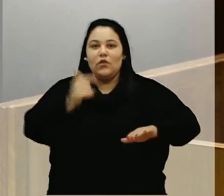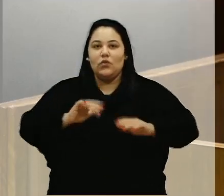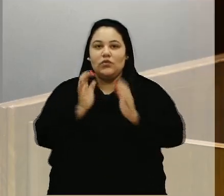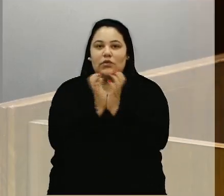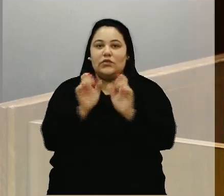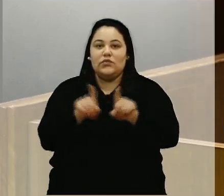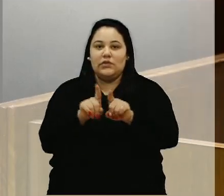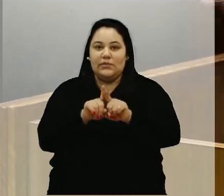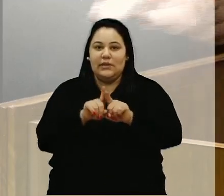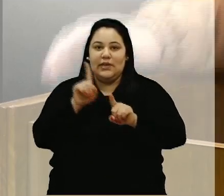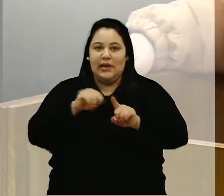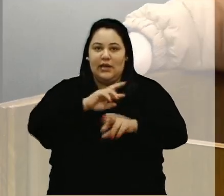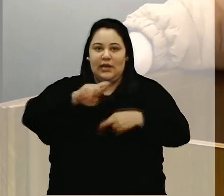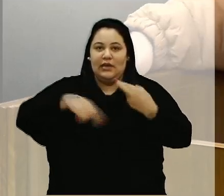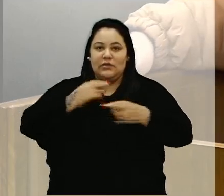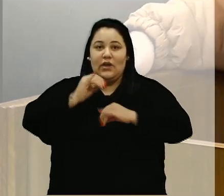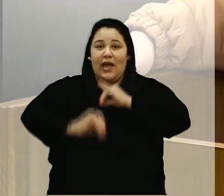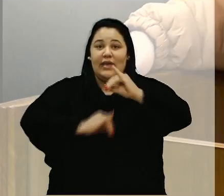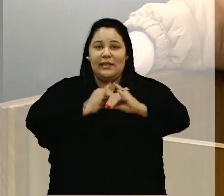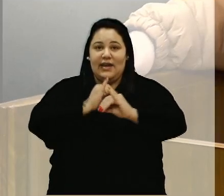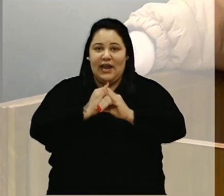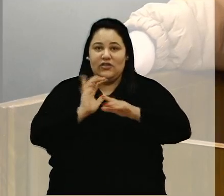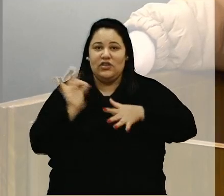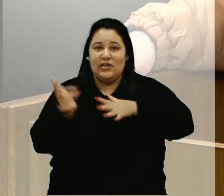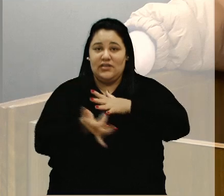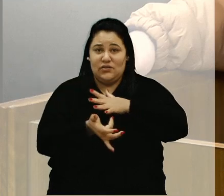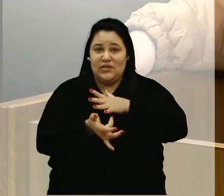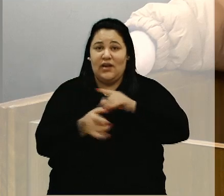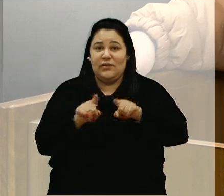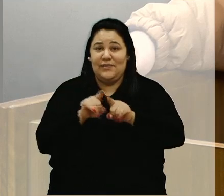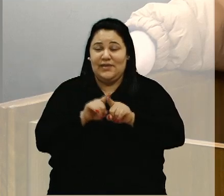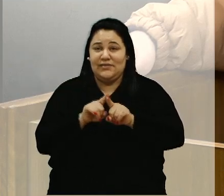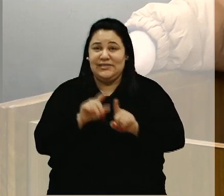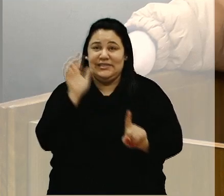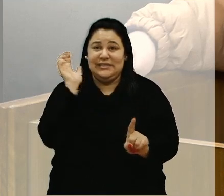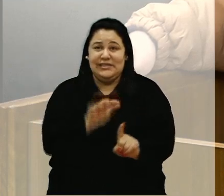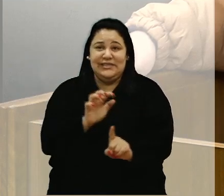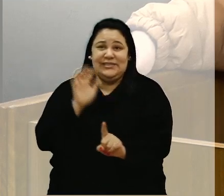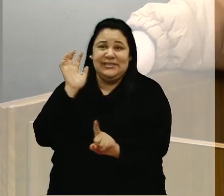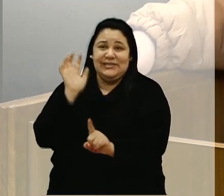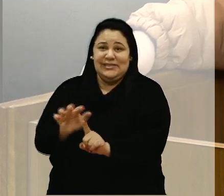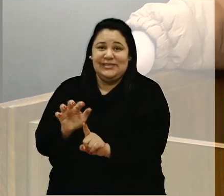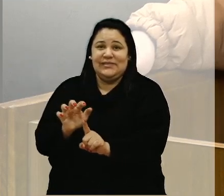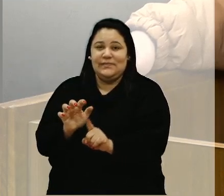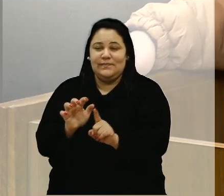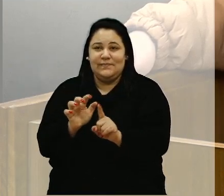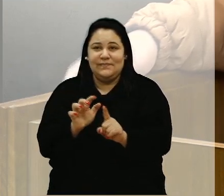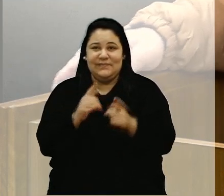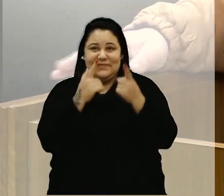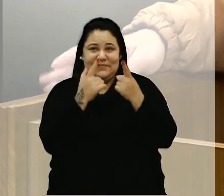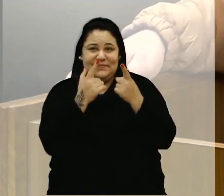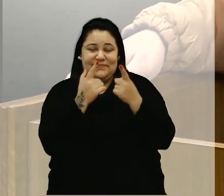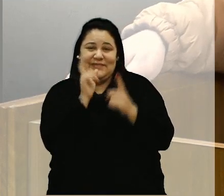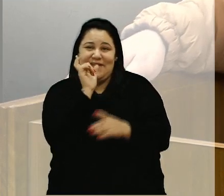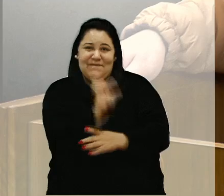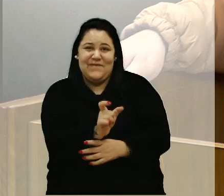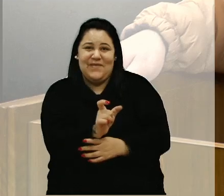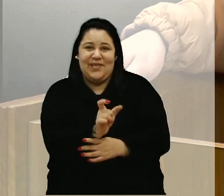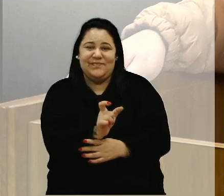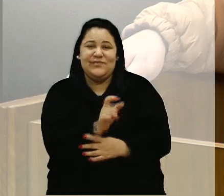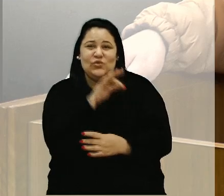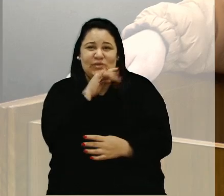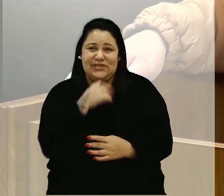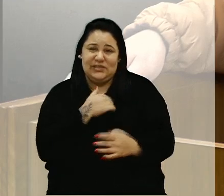ser a questão da internet, das redes sociais, dos ataques, das agressões. Me solidarizo com a senhora, vereadora, assim como todos os casos que nós